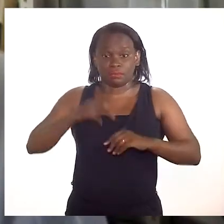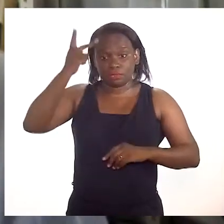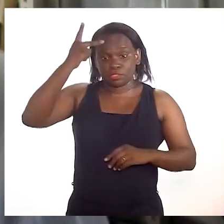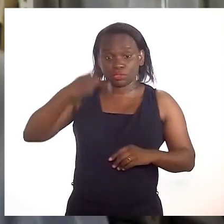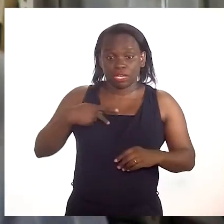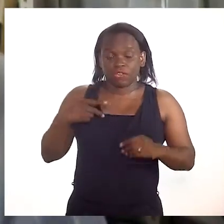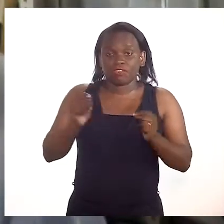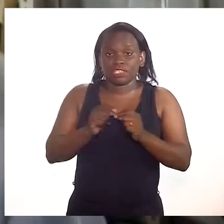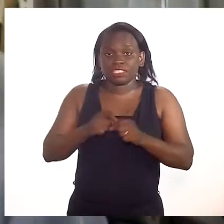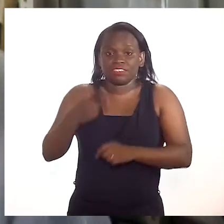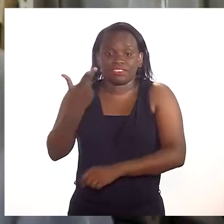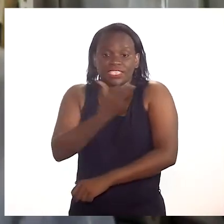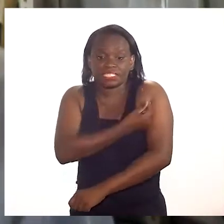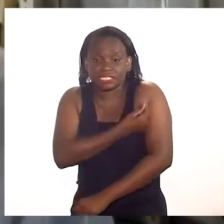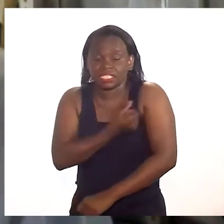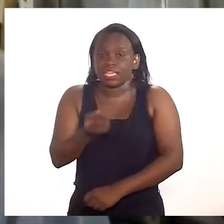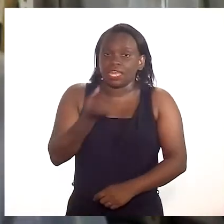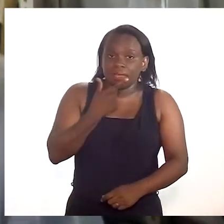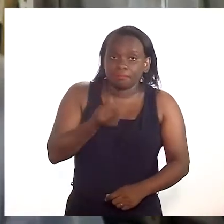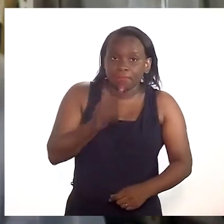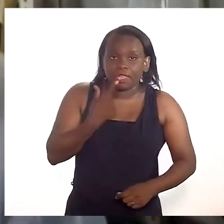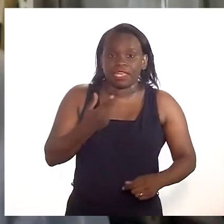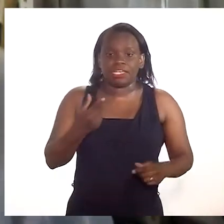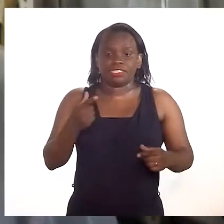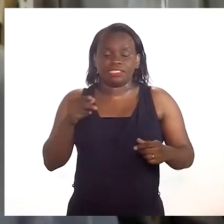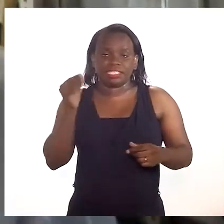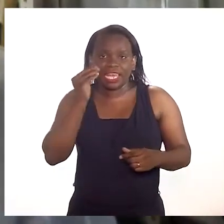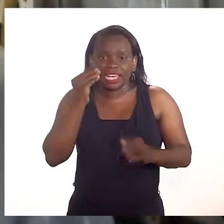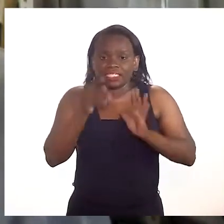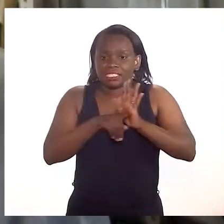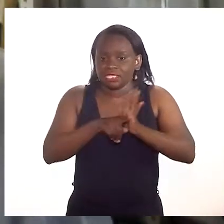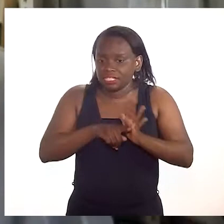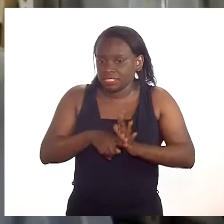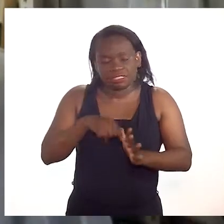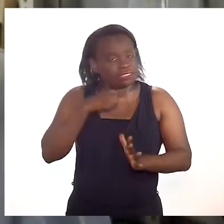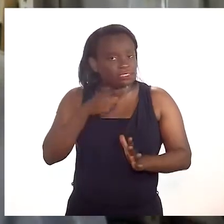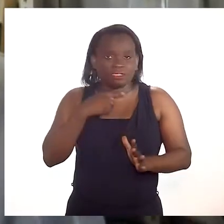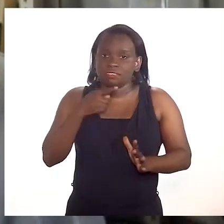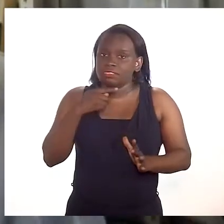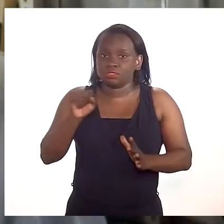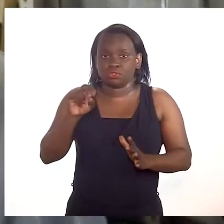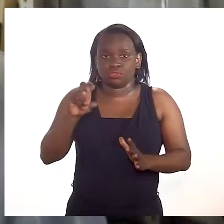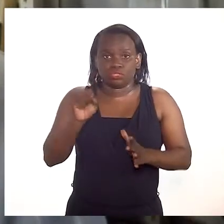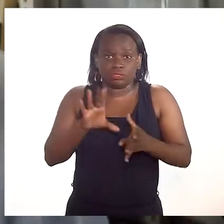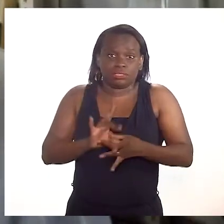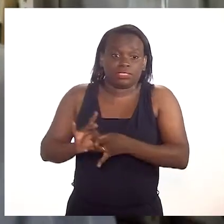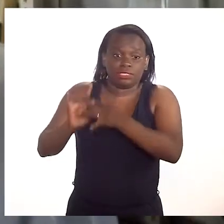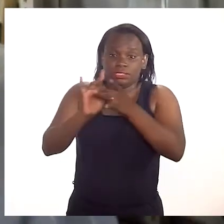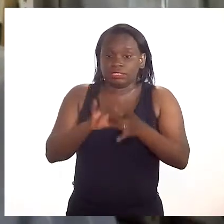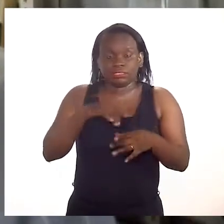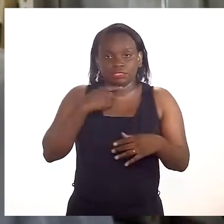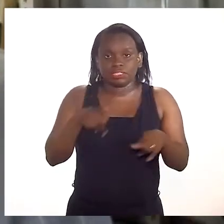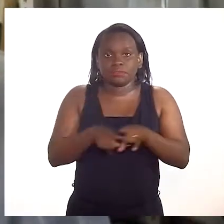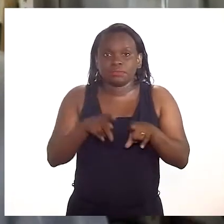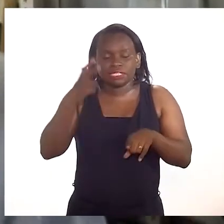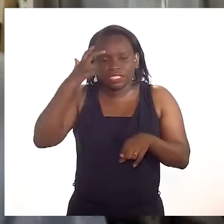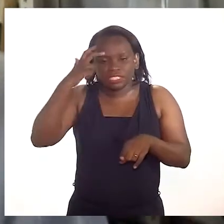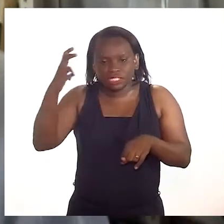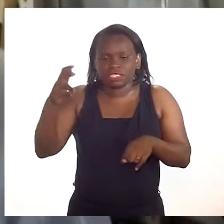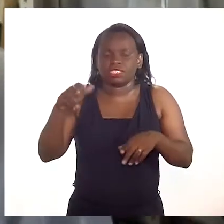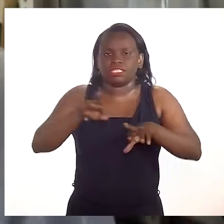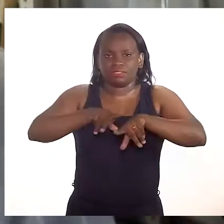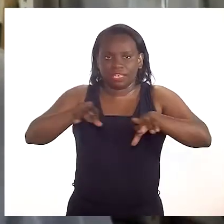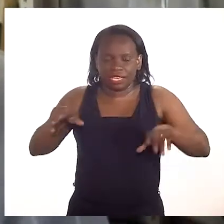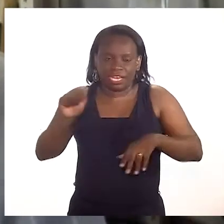produzir vacina, medicamento, teste, nós não vamos ter um sistema universal de saúde. Inteligência